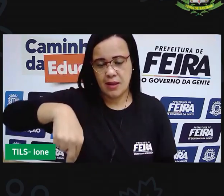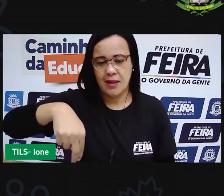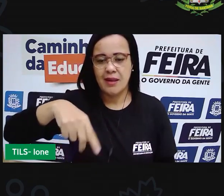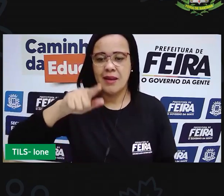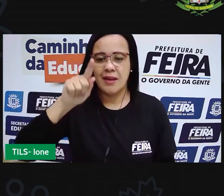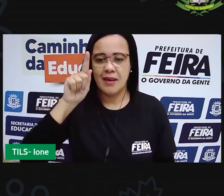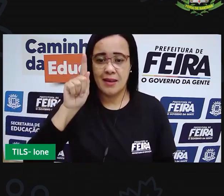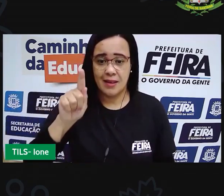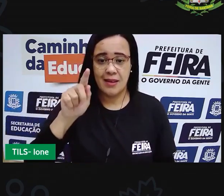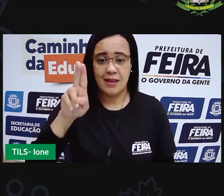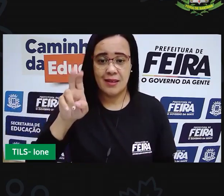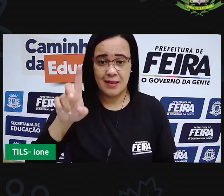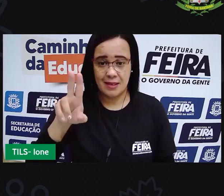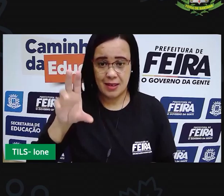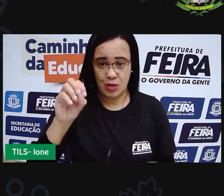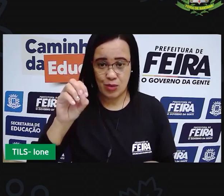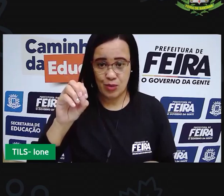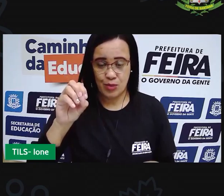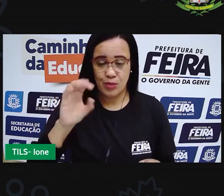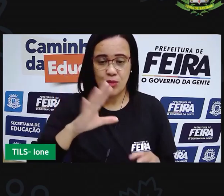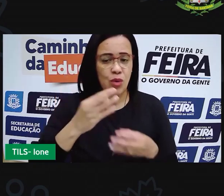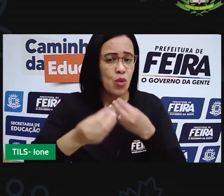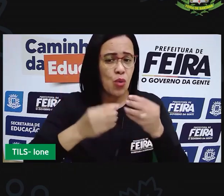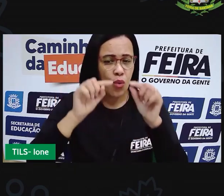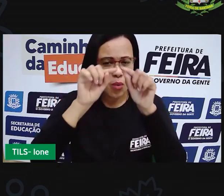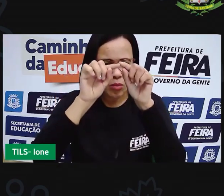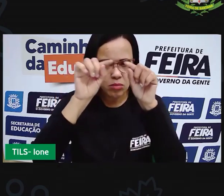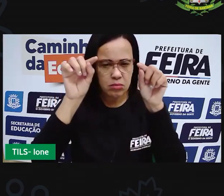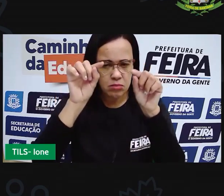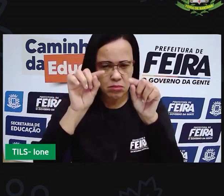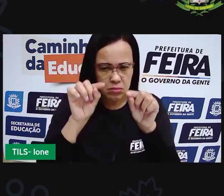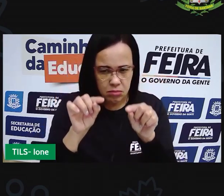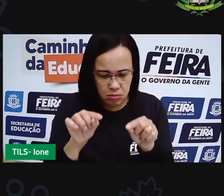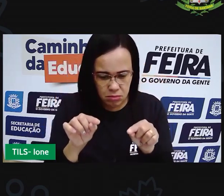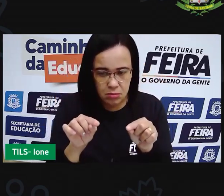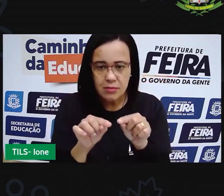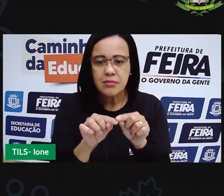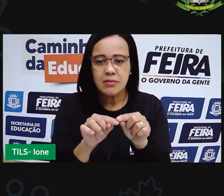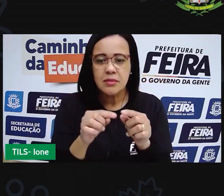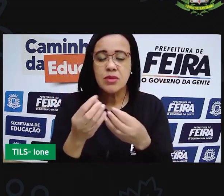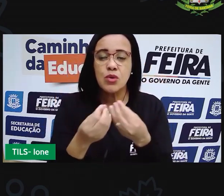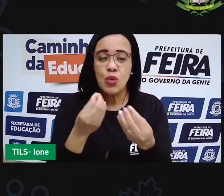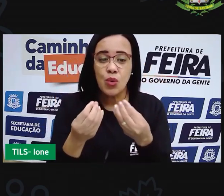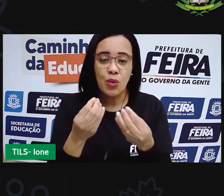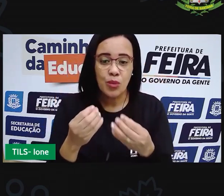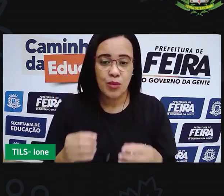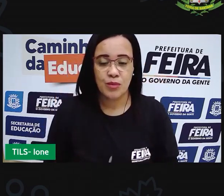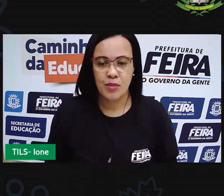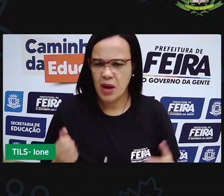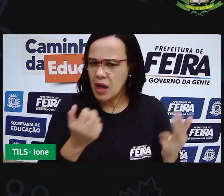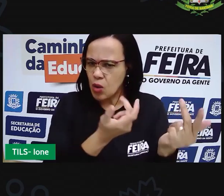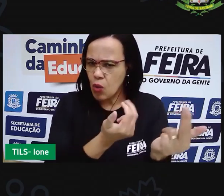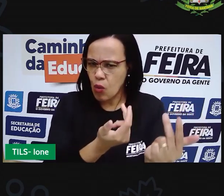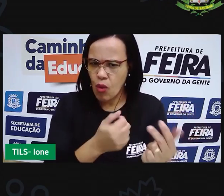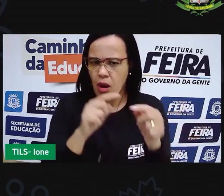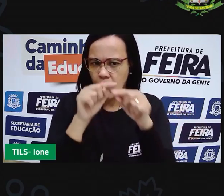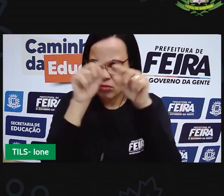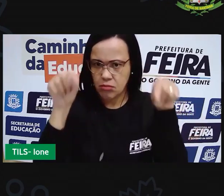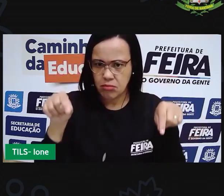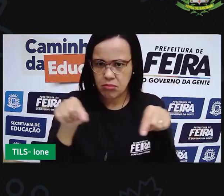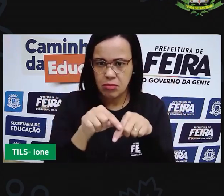Agora, criançada, vamos fazer um retângulo. Um retângulo também tem